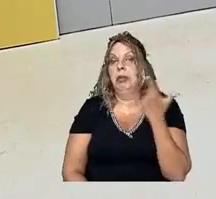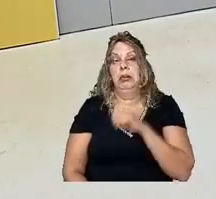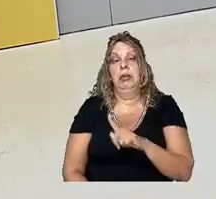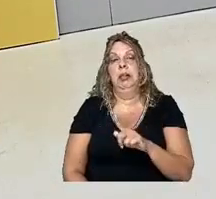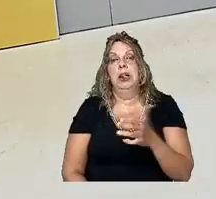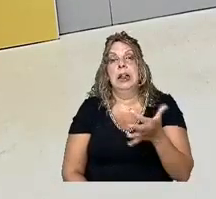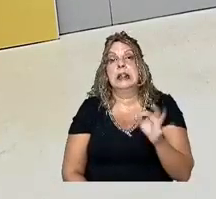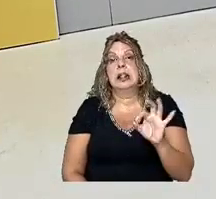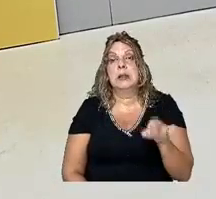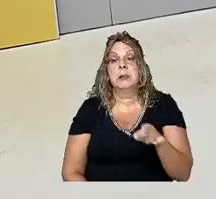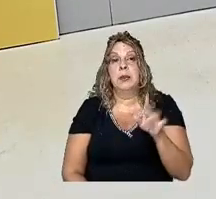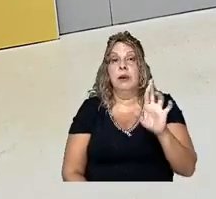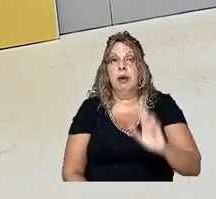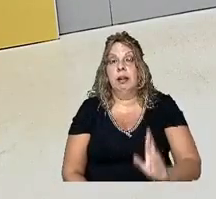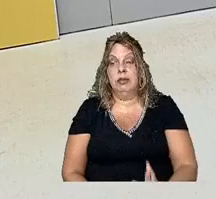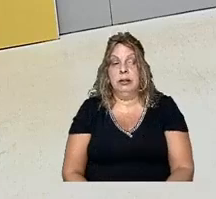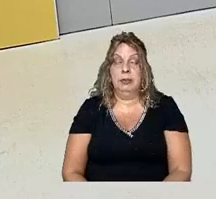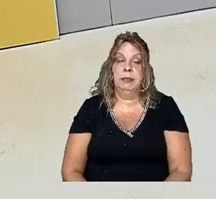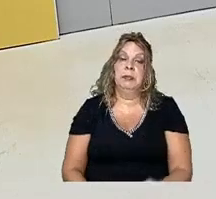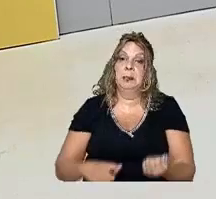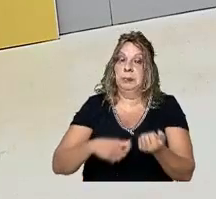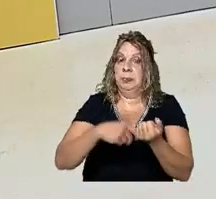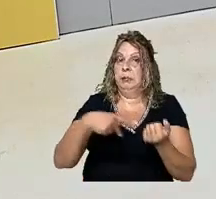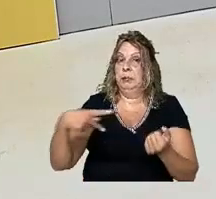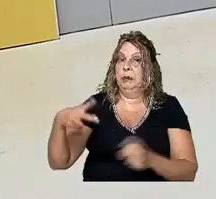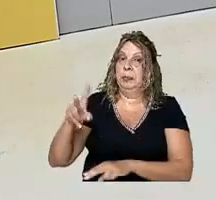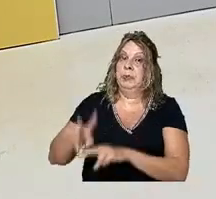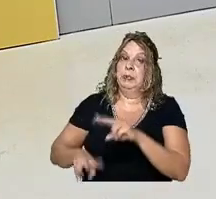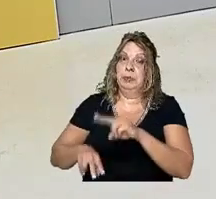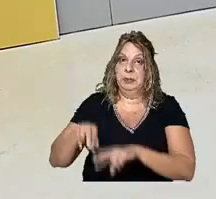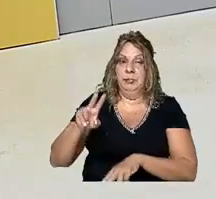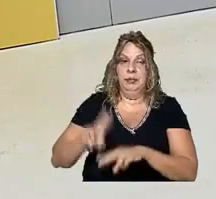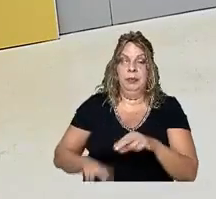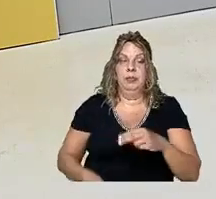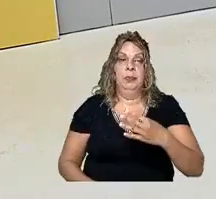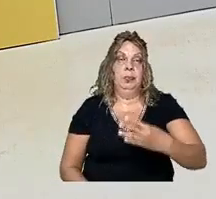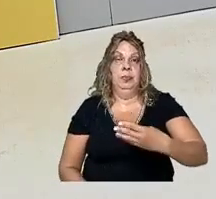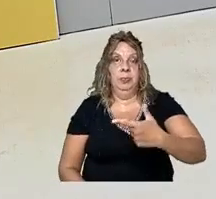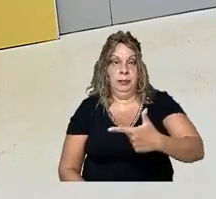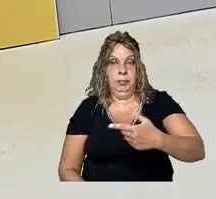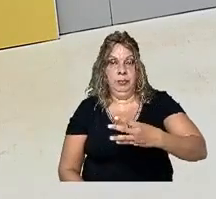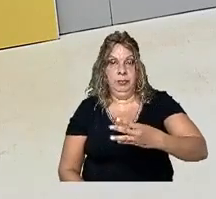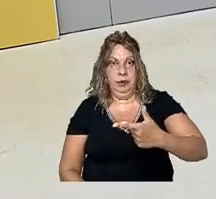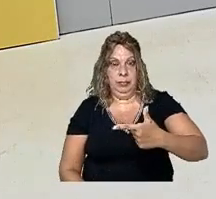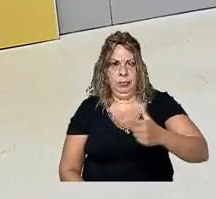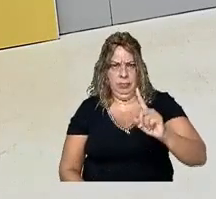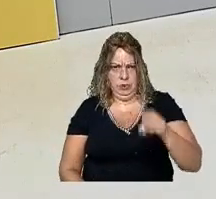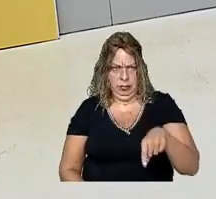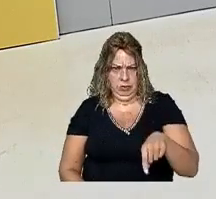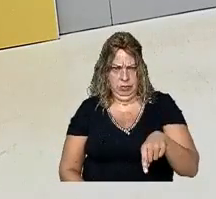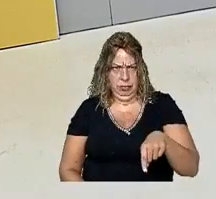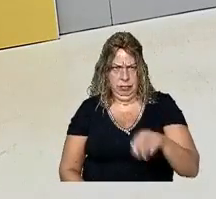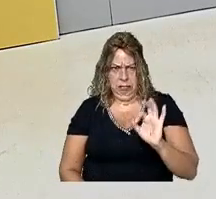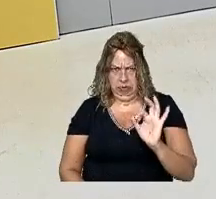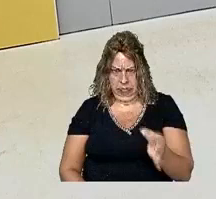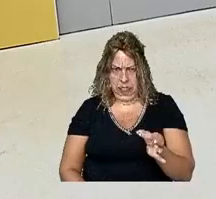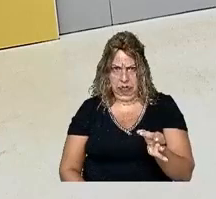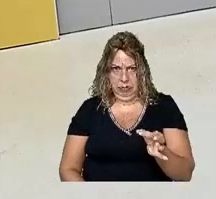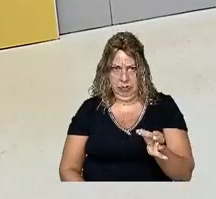levar R$10 mil. É o nosso Caju Cap São João. 42 já, que é a bolinha que sai agora. 42,